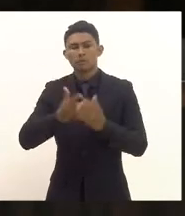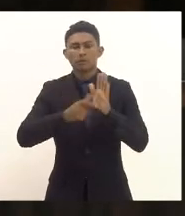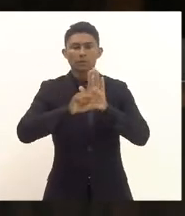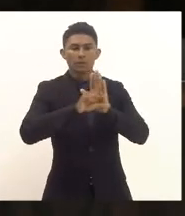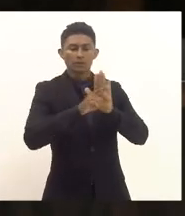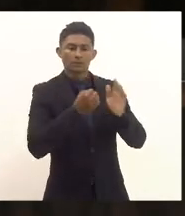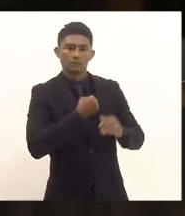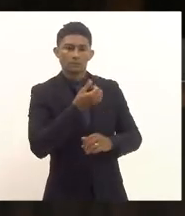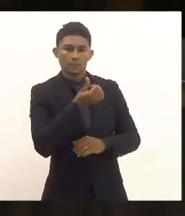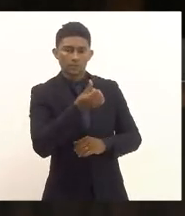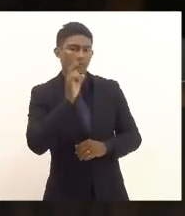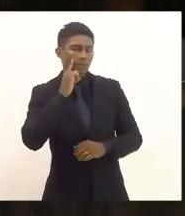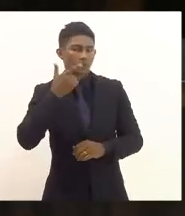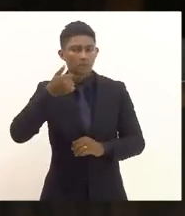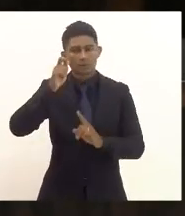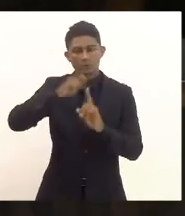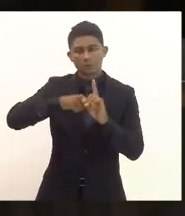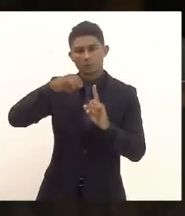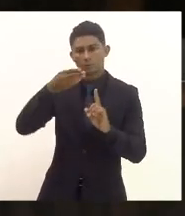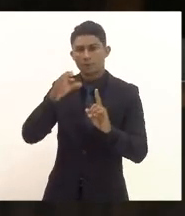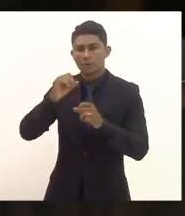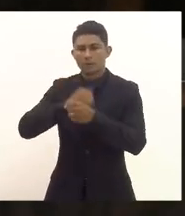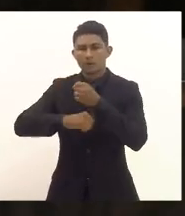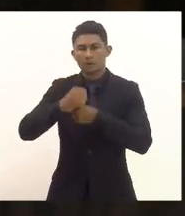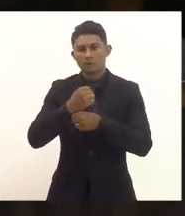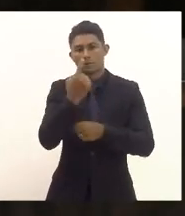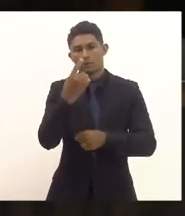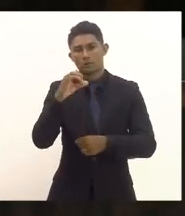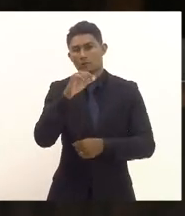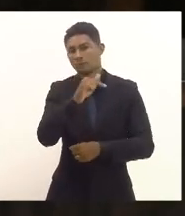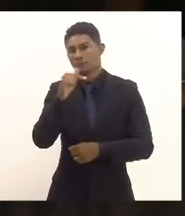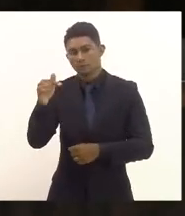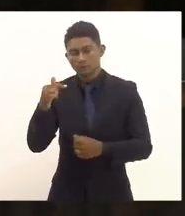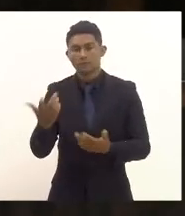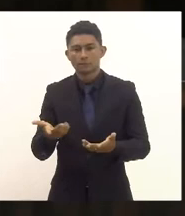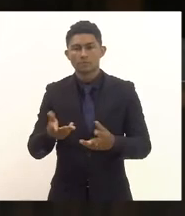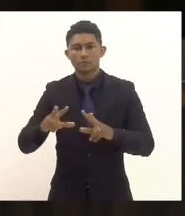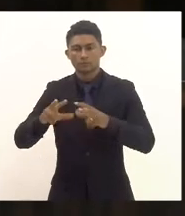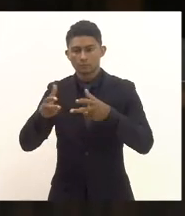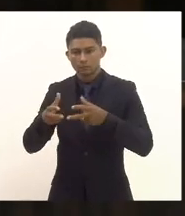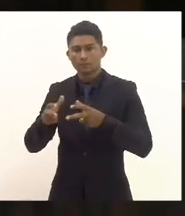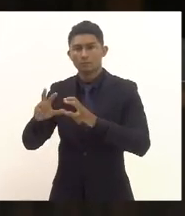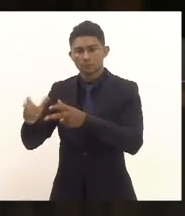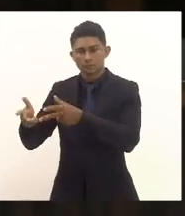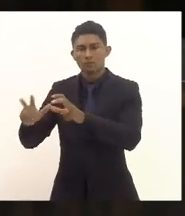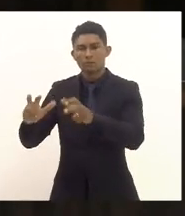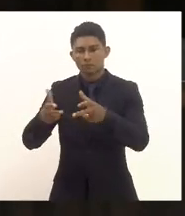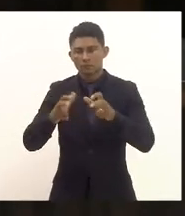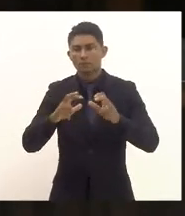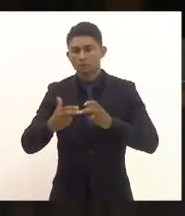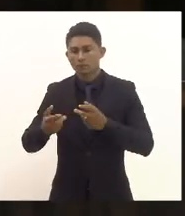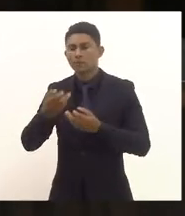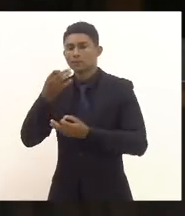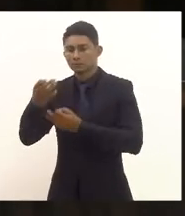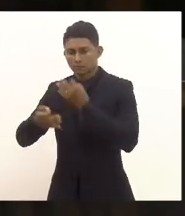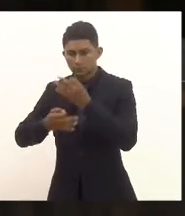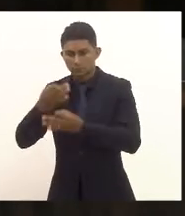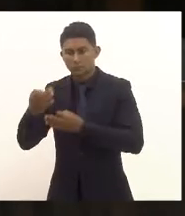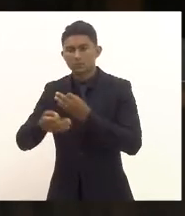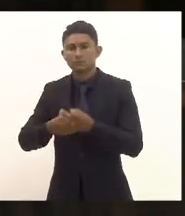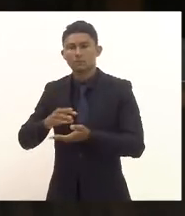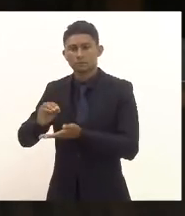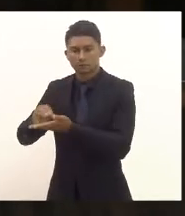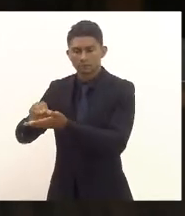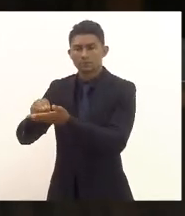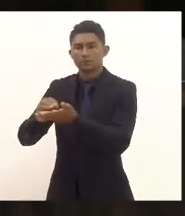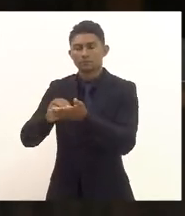6 de 12 de maio de 1997 dá outras providências prendendo de pareceres das comissões de posição justiça e legislação constitucional complementar